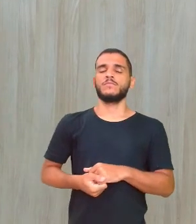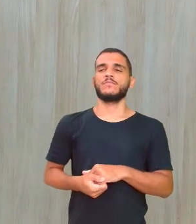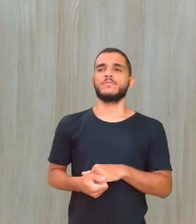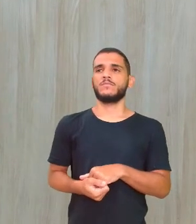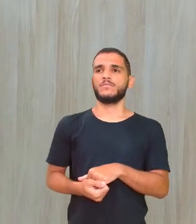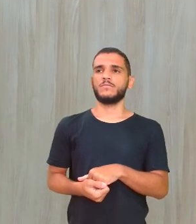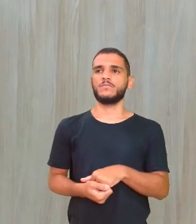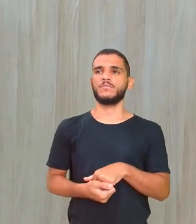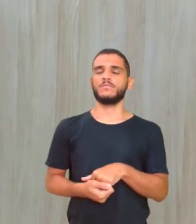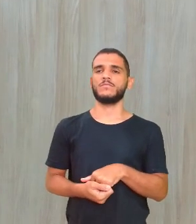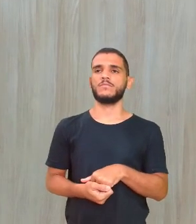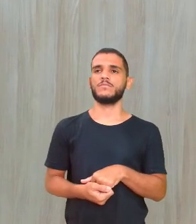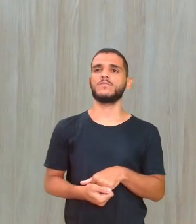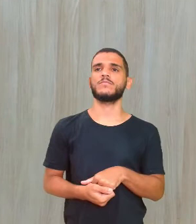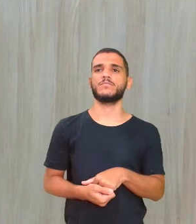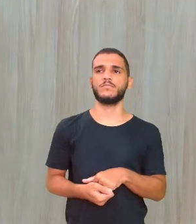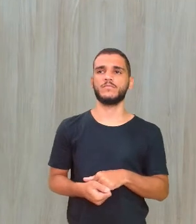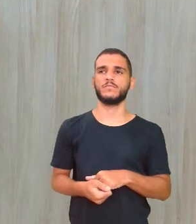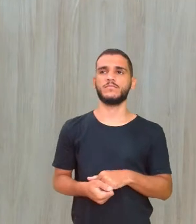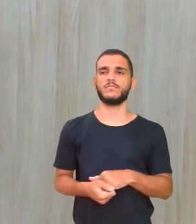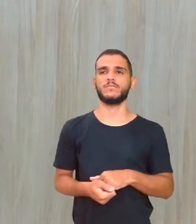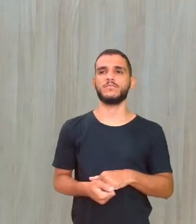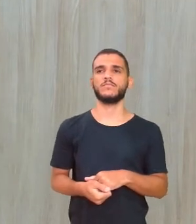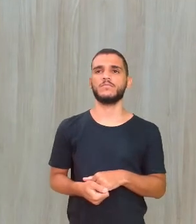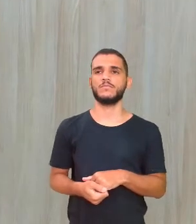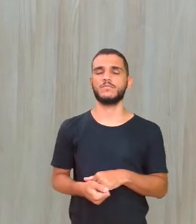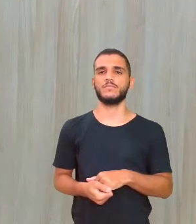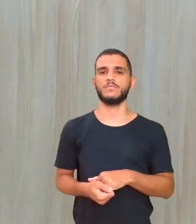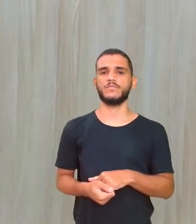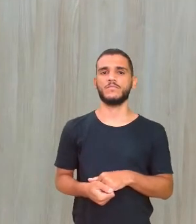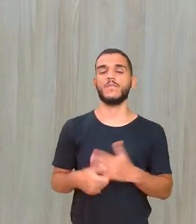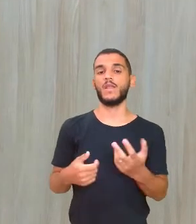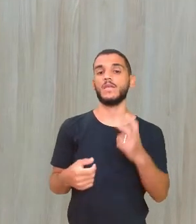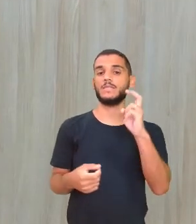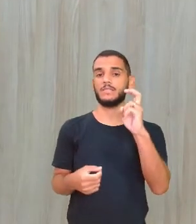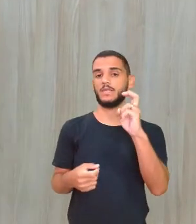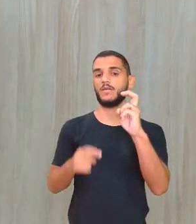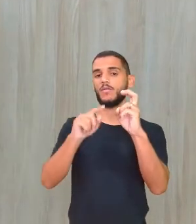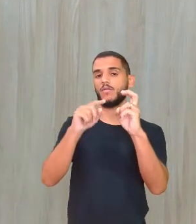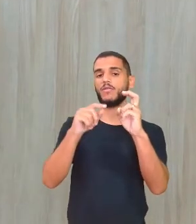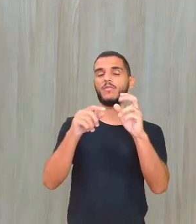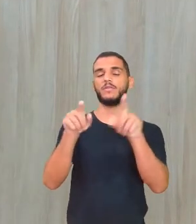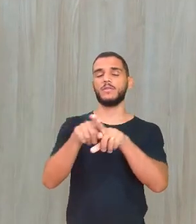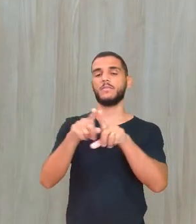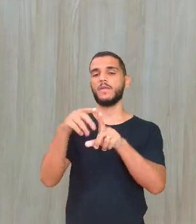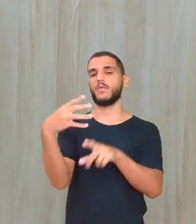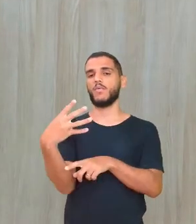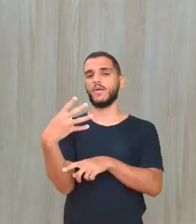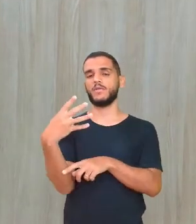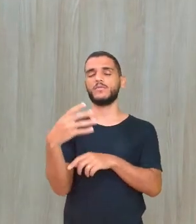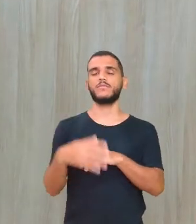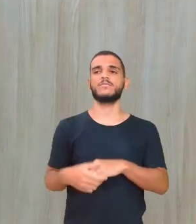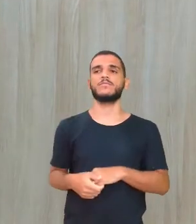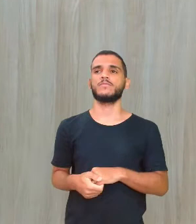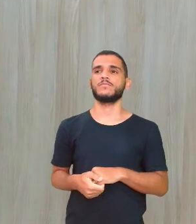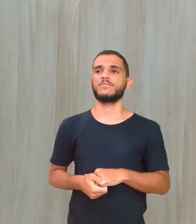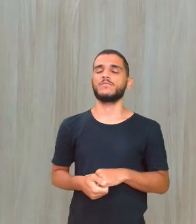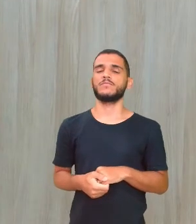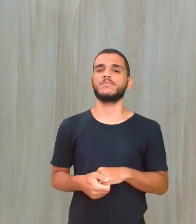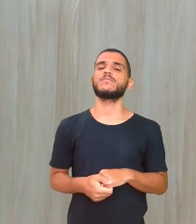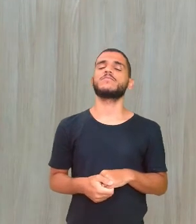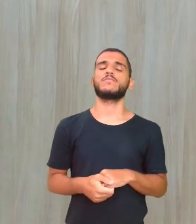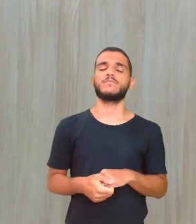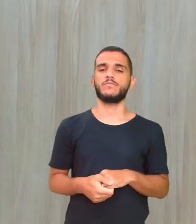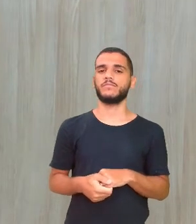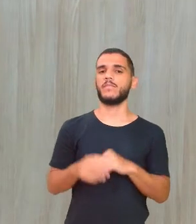Perpendicular, eu chego aqui no C. Mas é 5 e 4. Então, aqui eu venho do 4 e